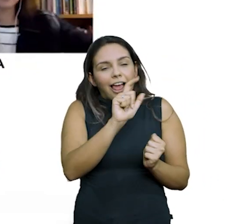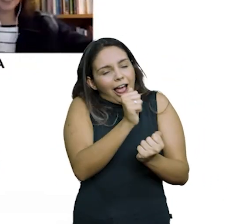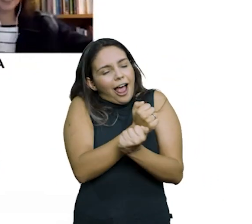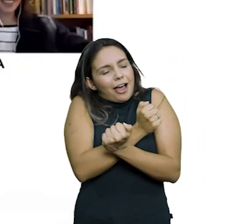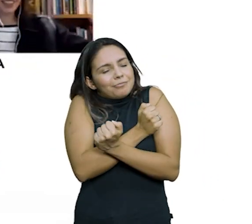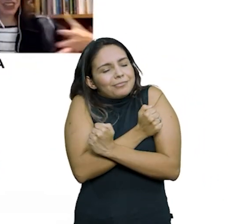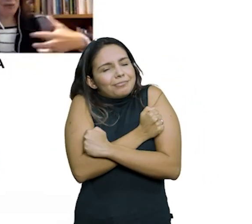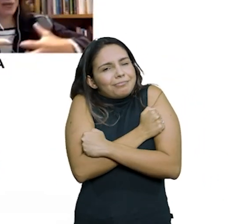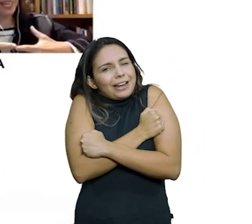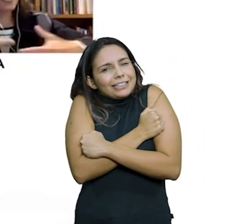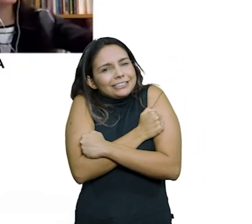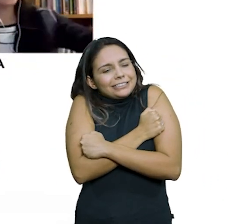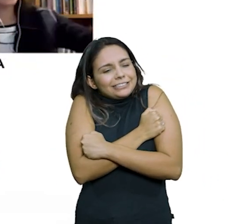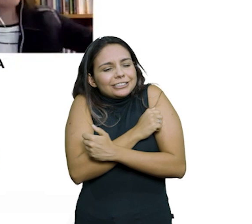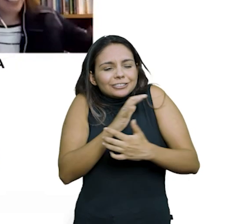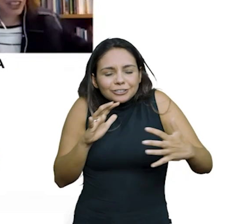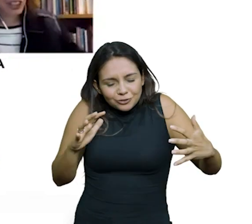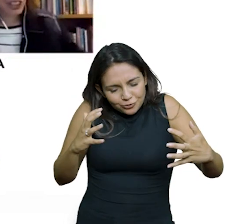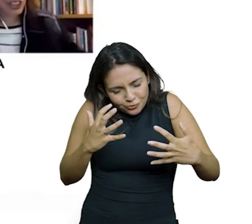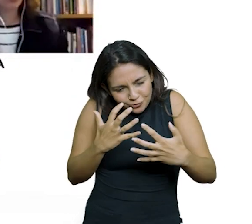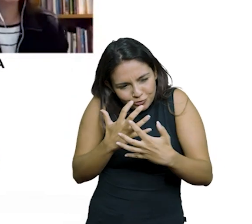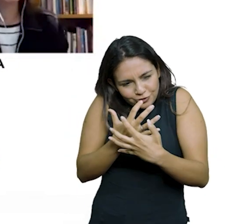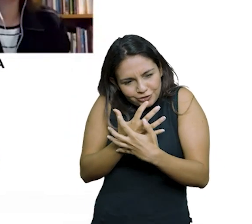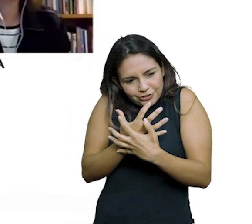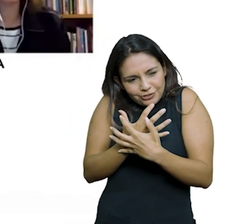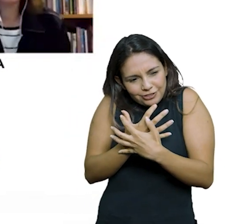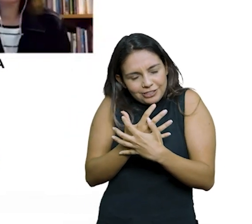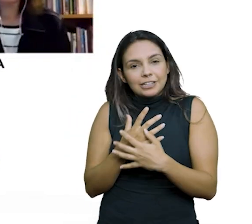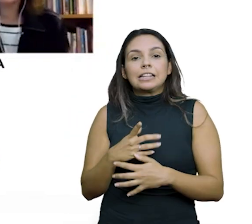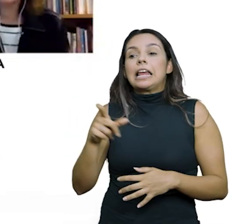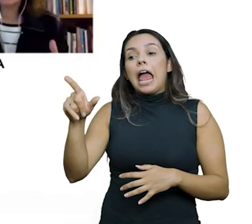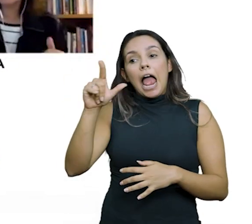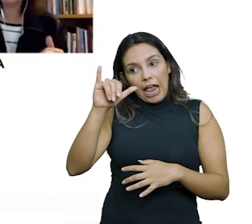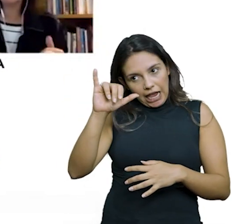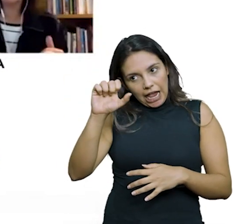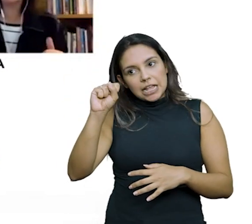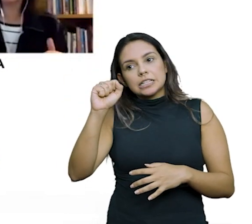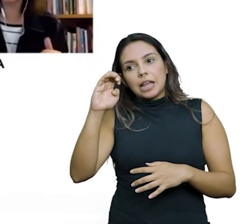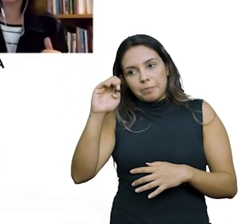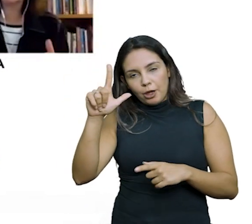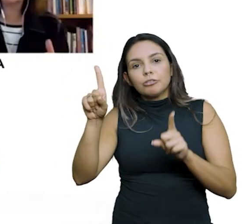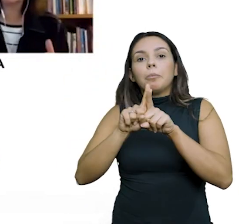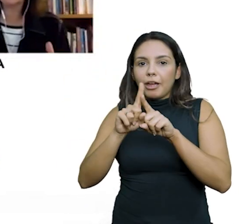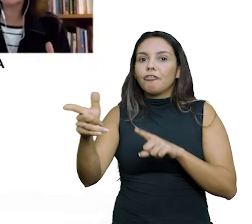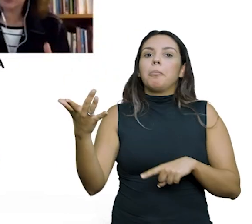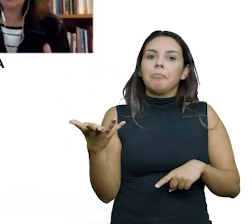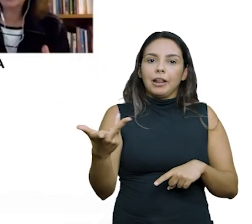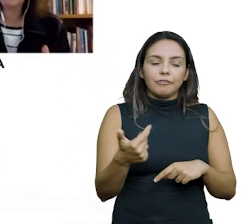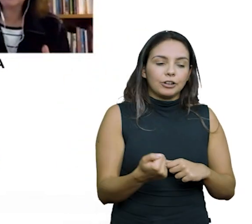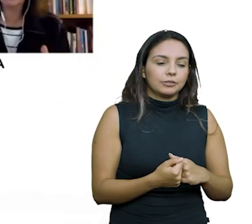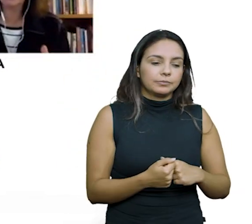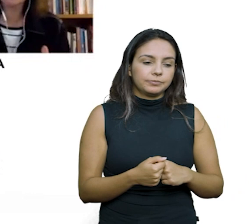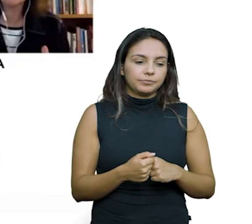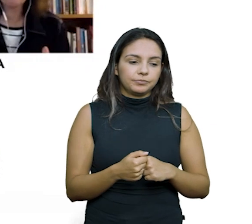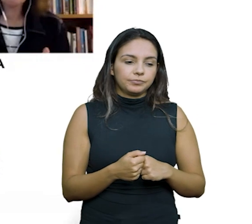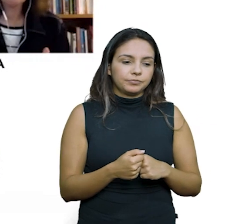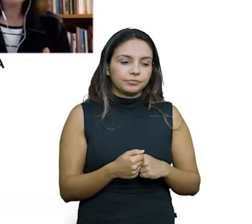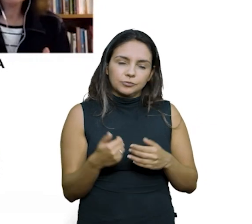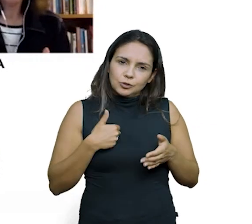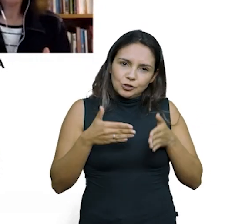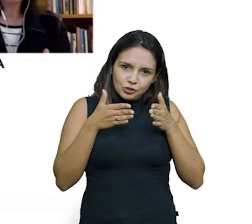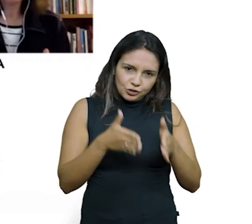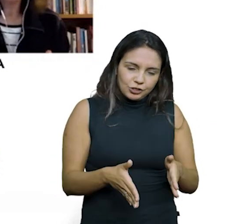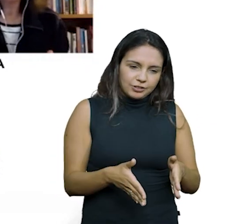te abraçava, ele te acolhia. Não que a Isabel não tenha sido assim, a Isabel foi maravilhosa. Mas